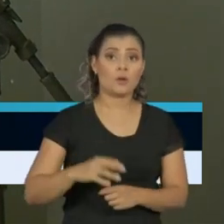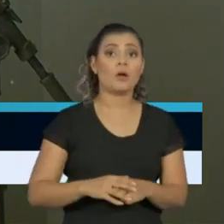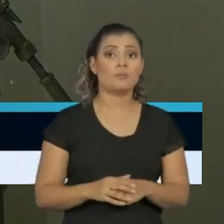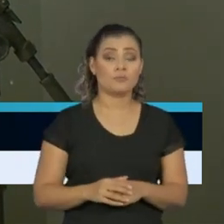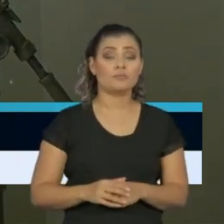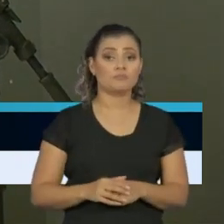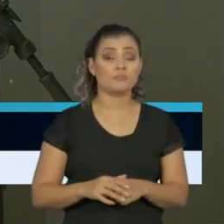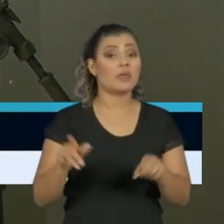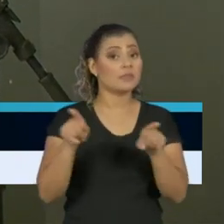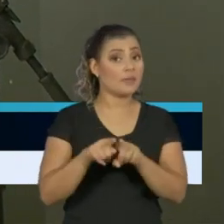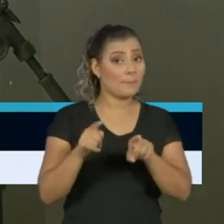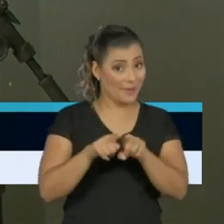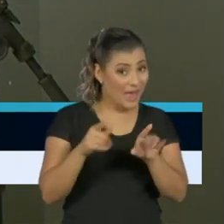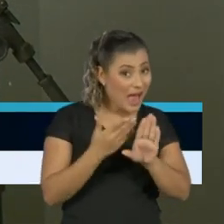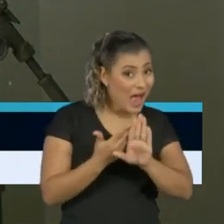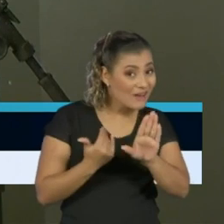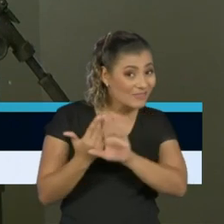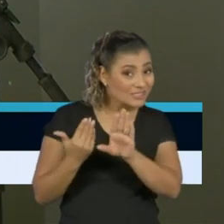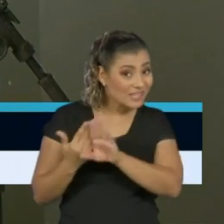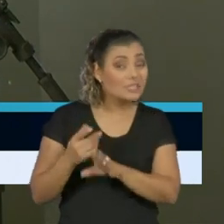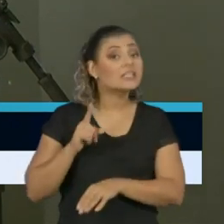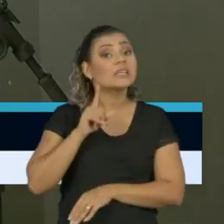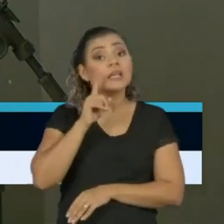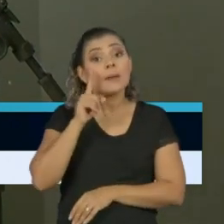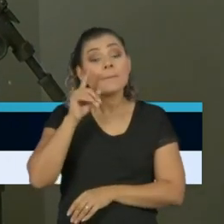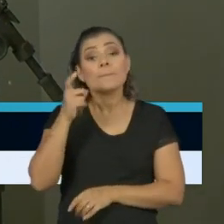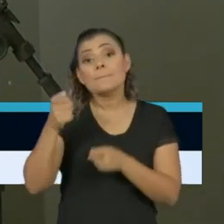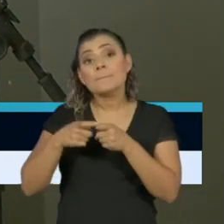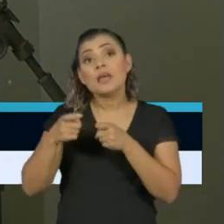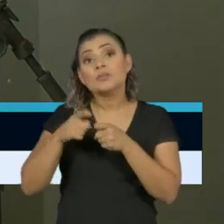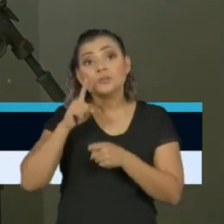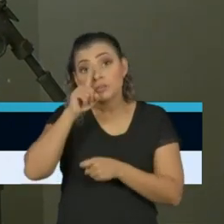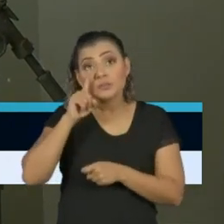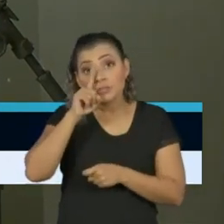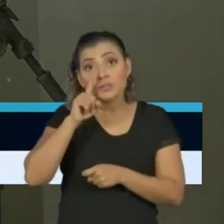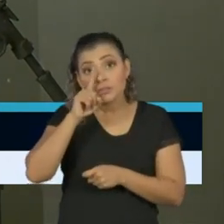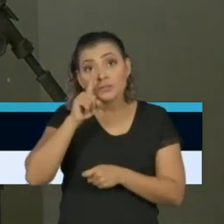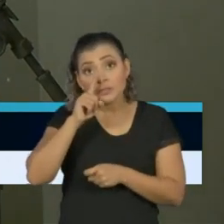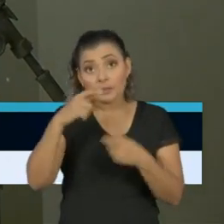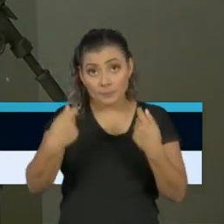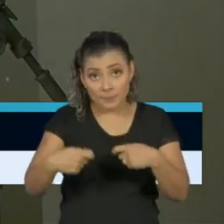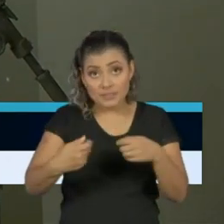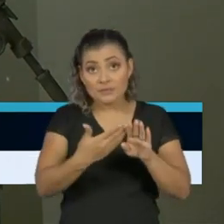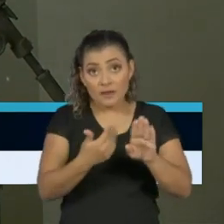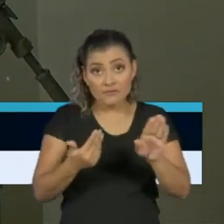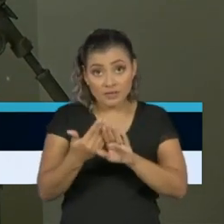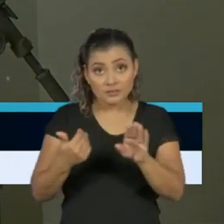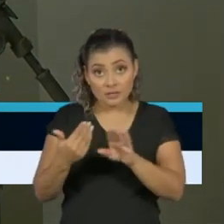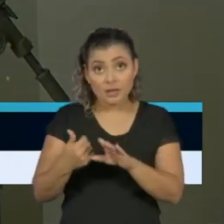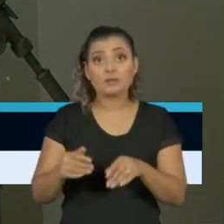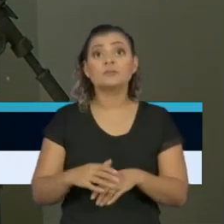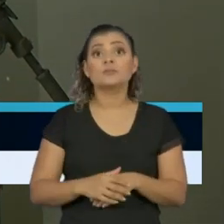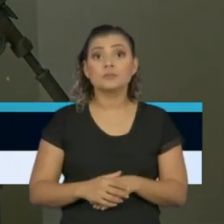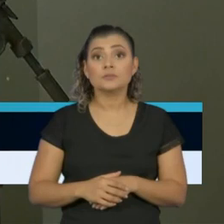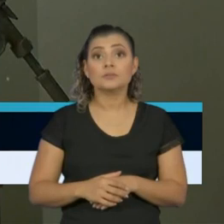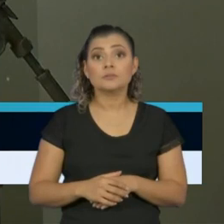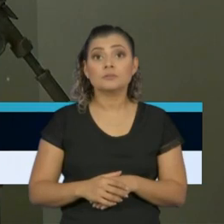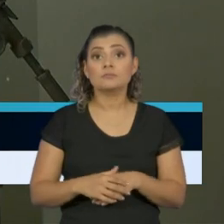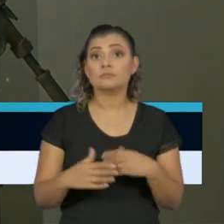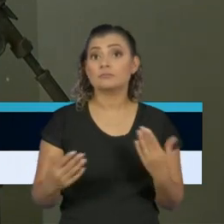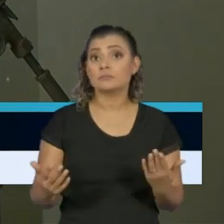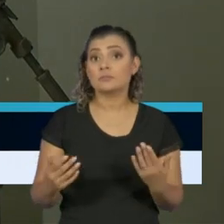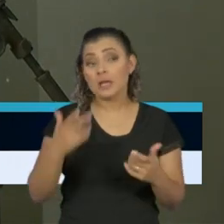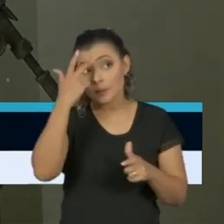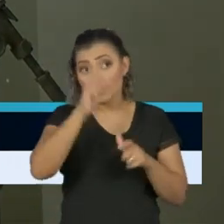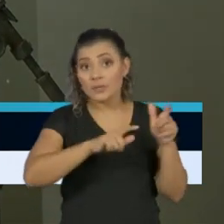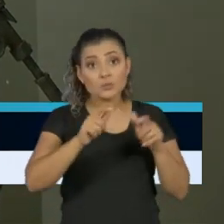também devem ser afastados, os médicos do grupo de risco da rede estadual também devem ser afastados, aqueles que